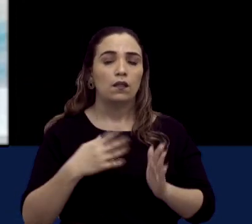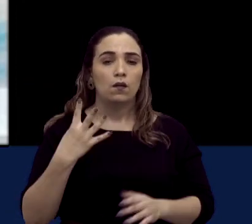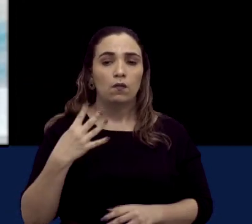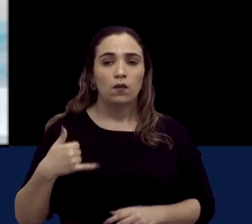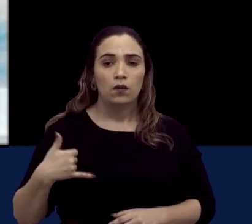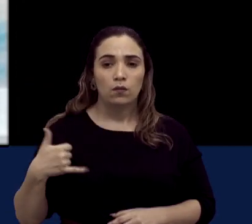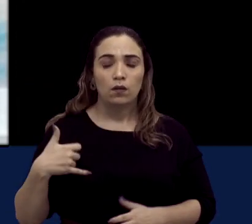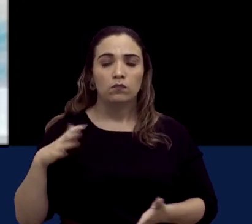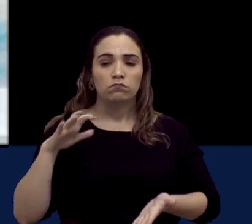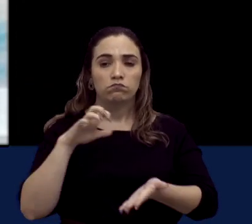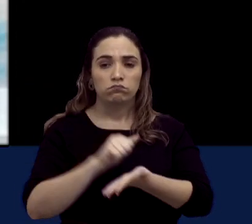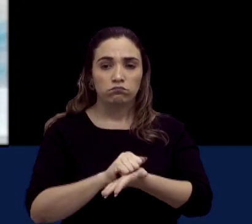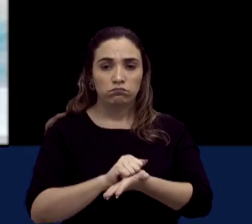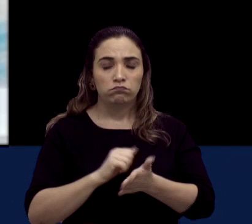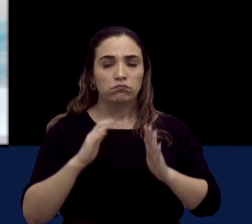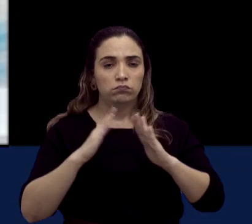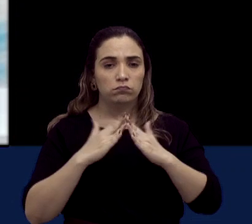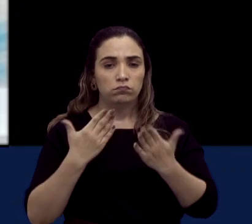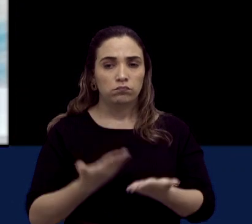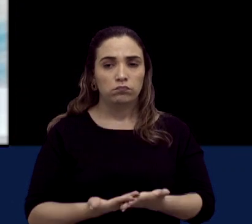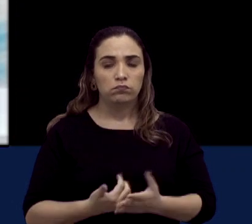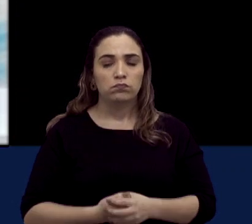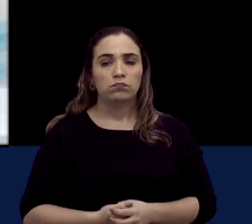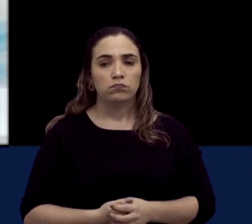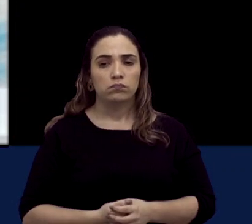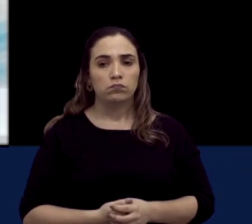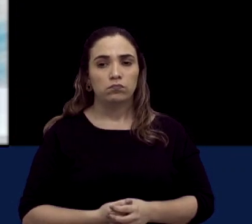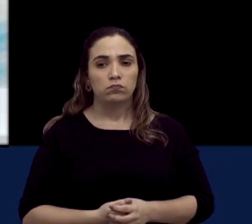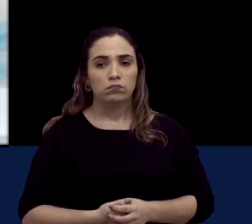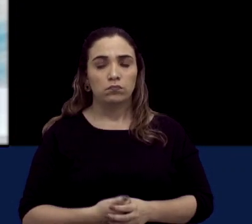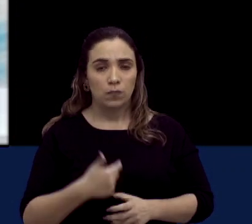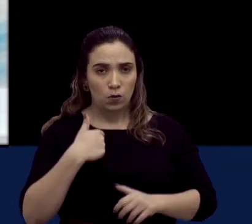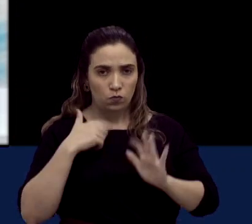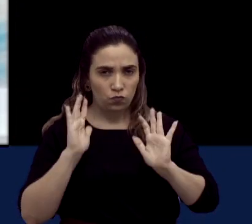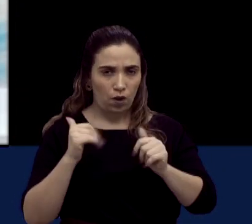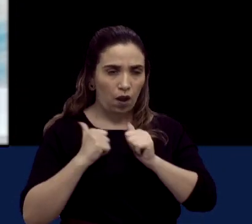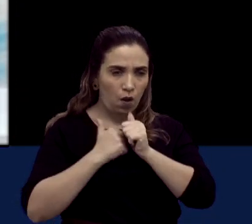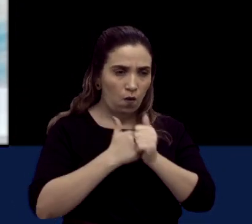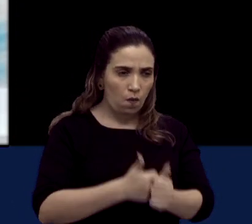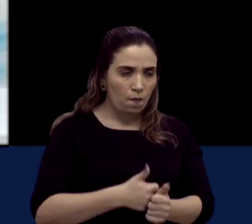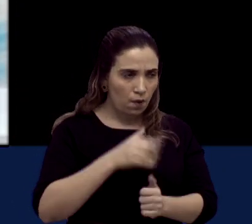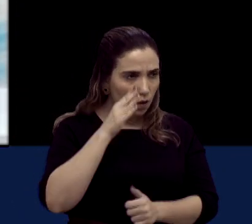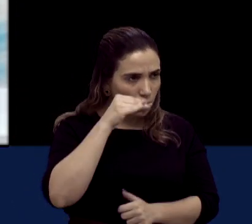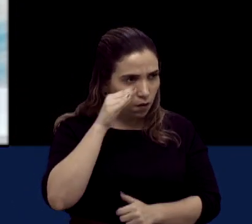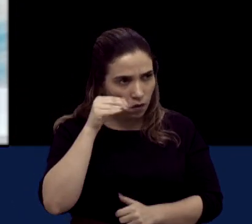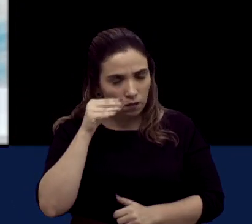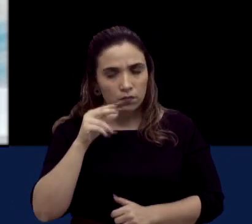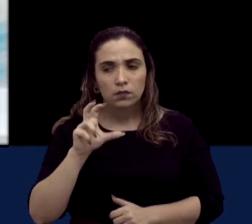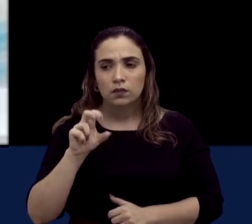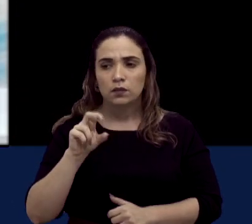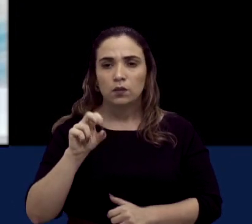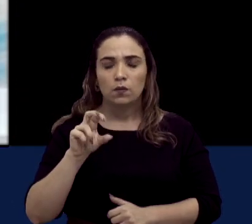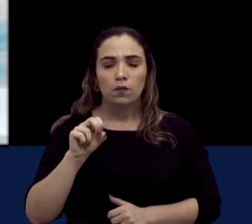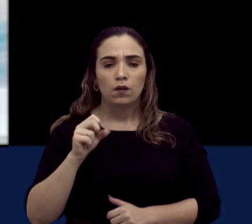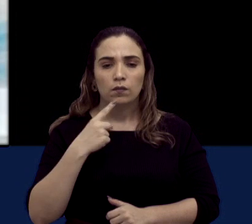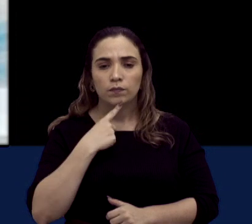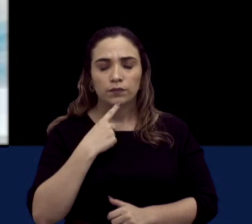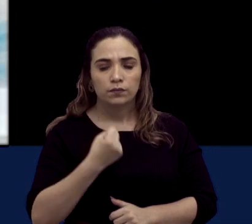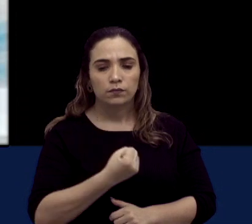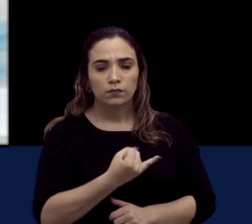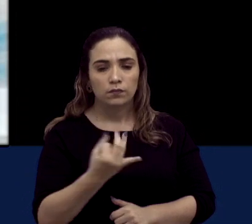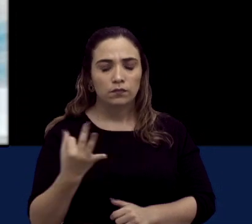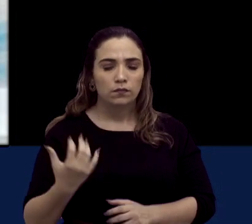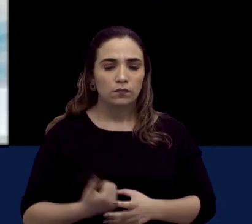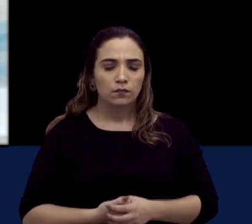idade matriculados na escola. Eu acompanhei e vi que só tem 50%